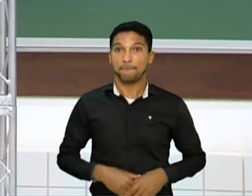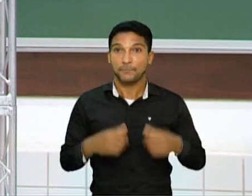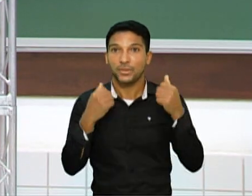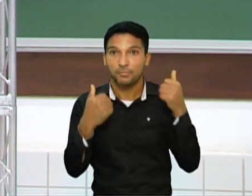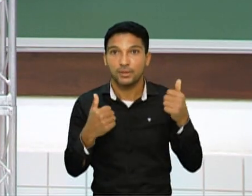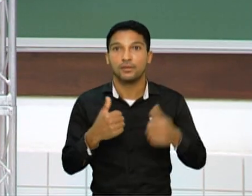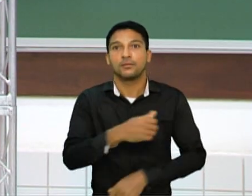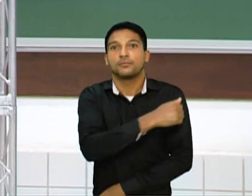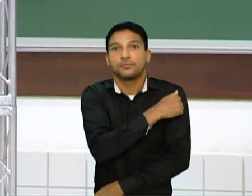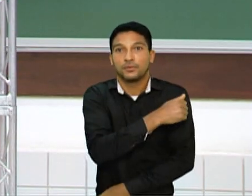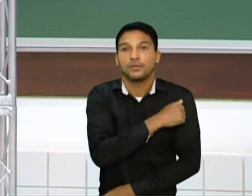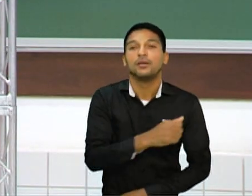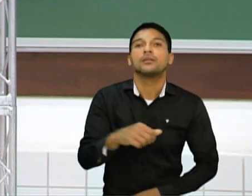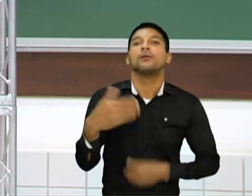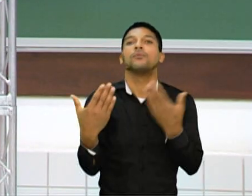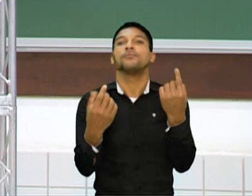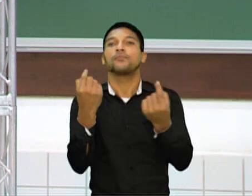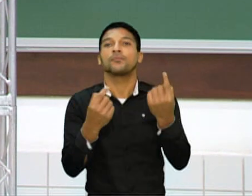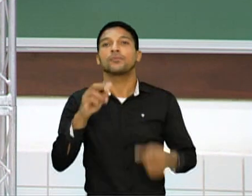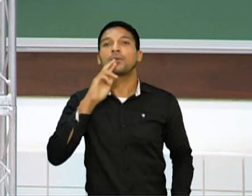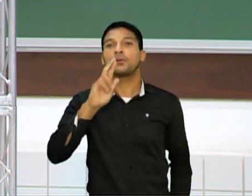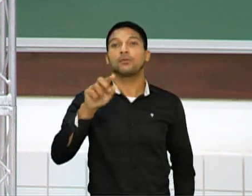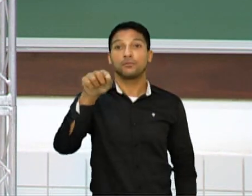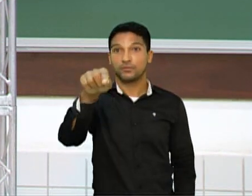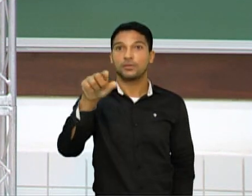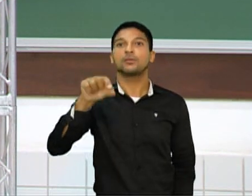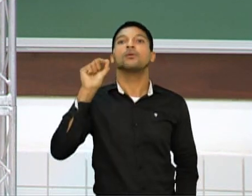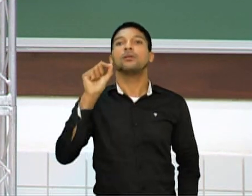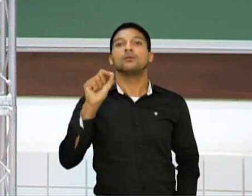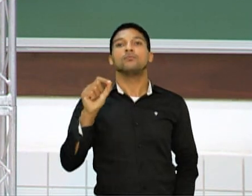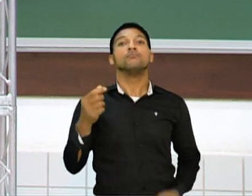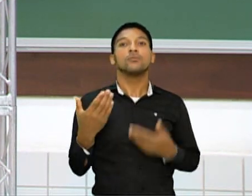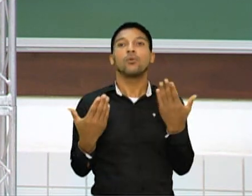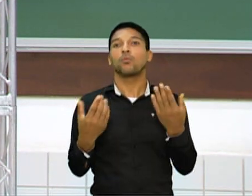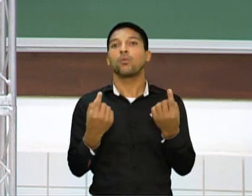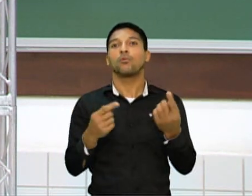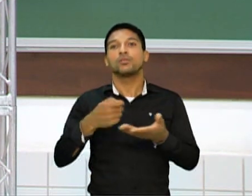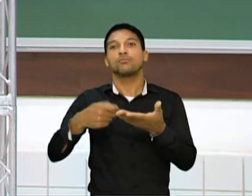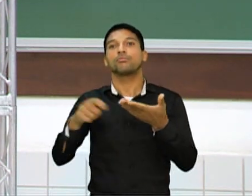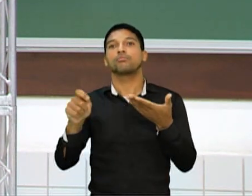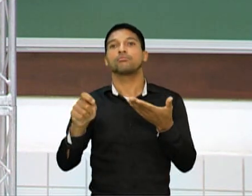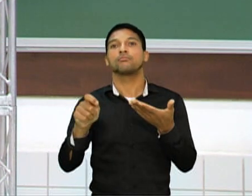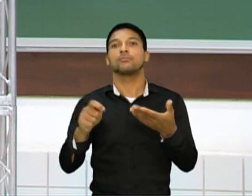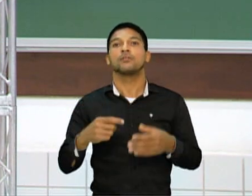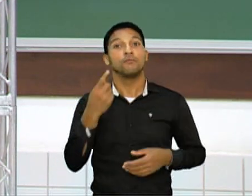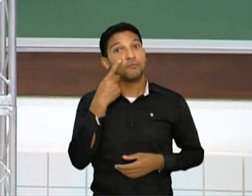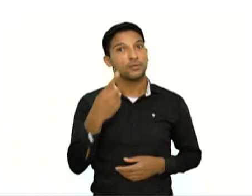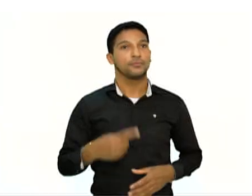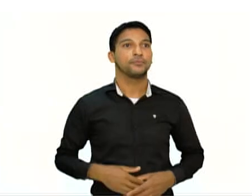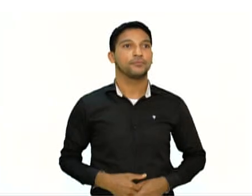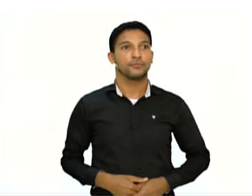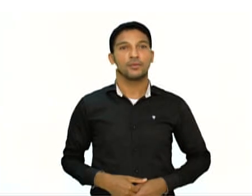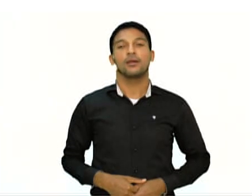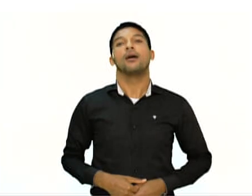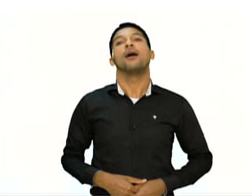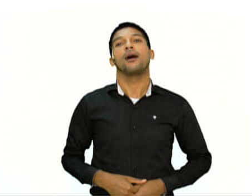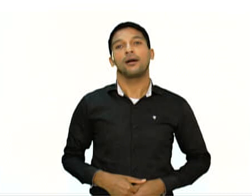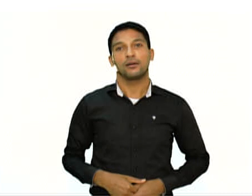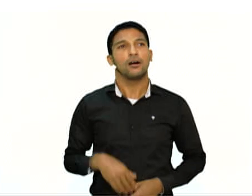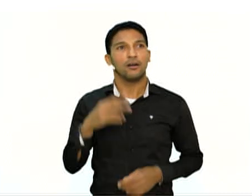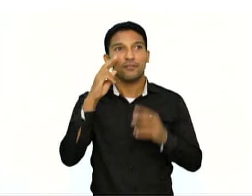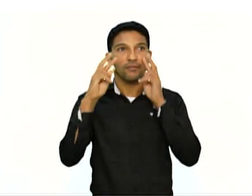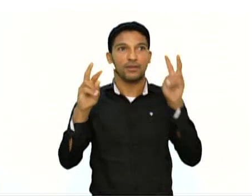Olá, estudante! Qual foi a resposta que você deu a essa pergunta? Vamos ver a resposta aqui? A res